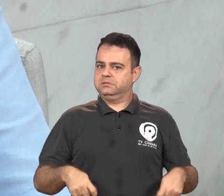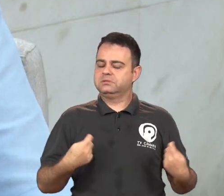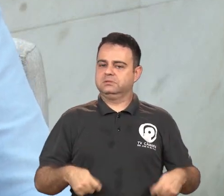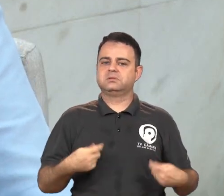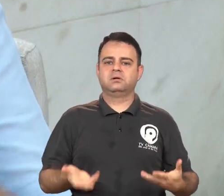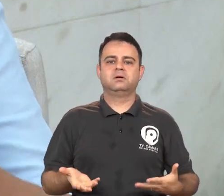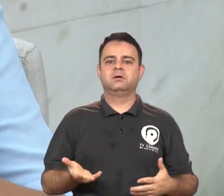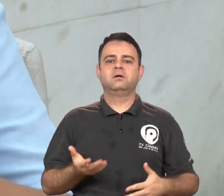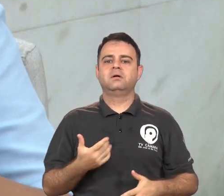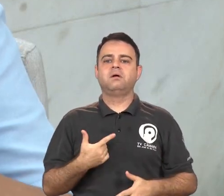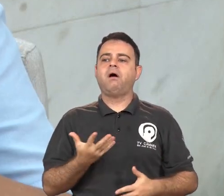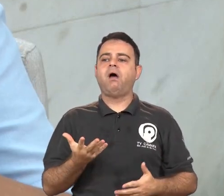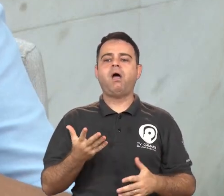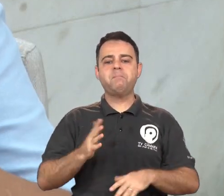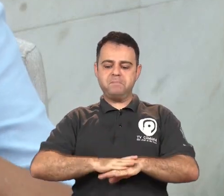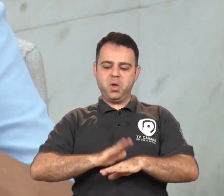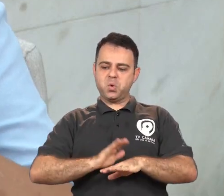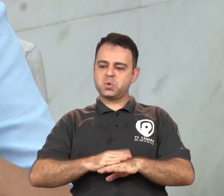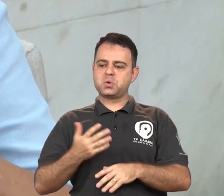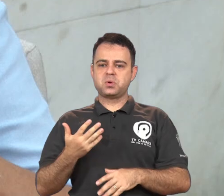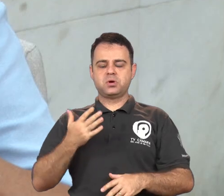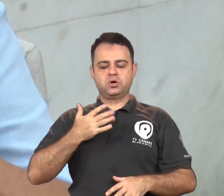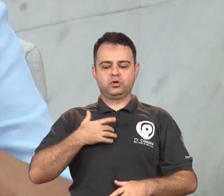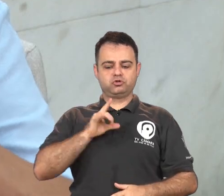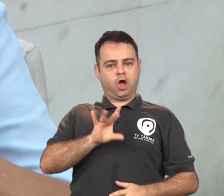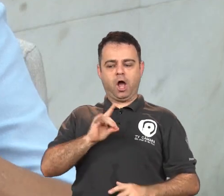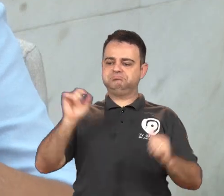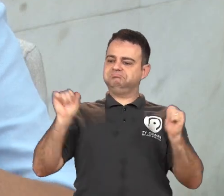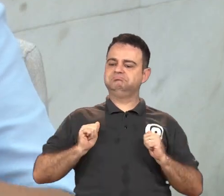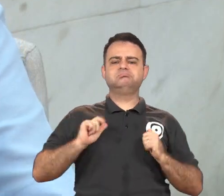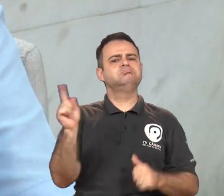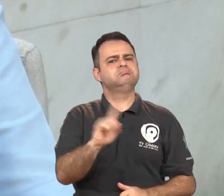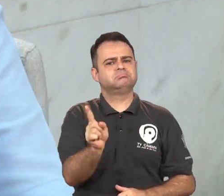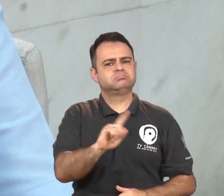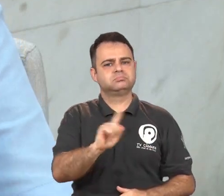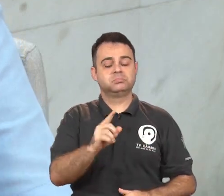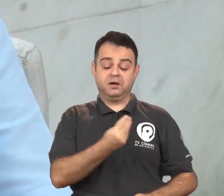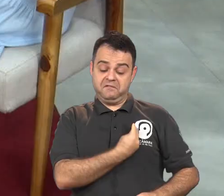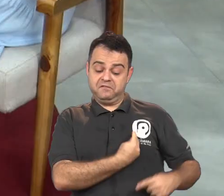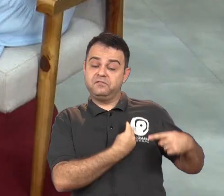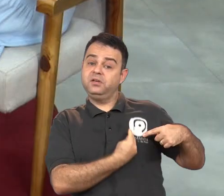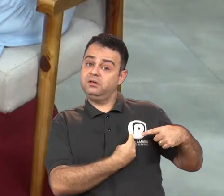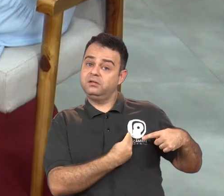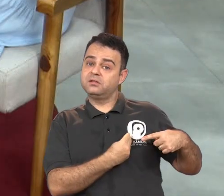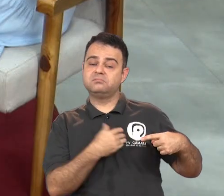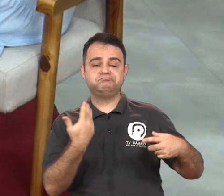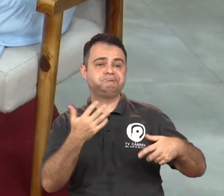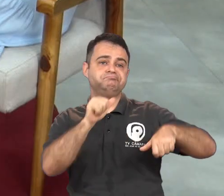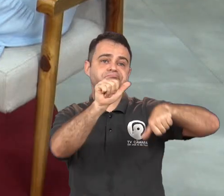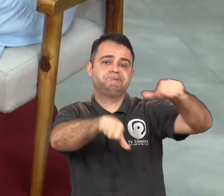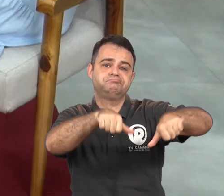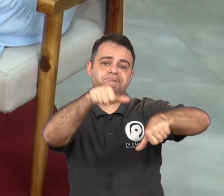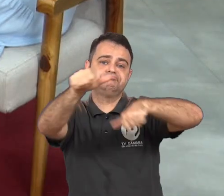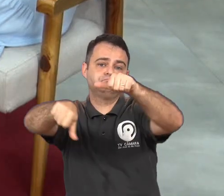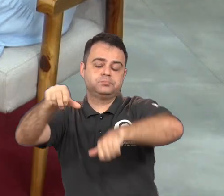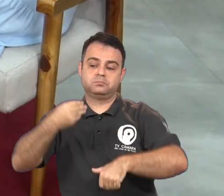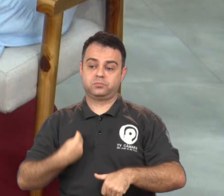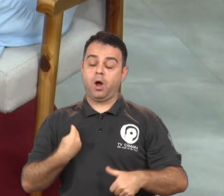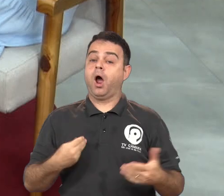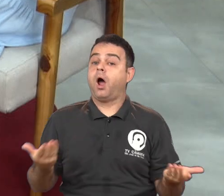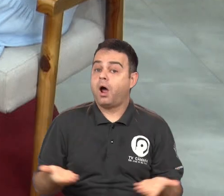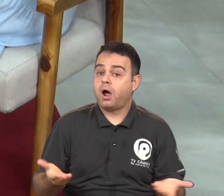isso também, não ficar só pra gente. Porque a vida da gente é uma passagem. Nós estamos